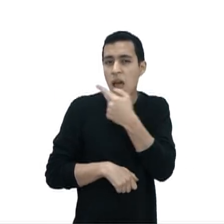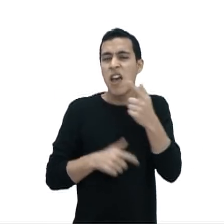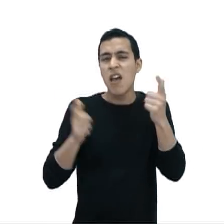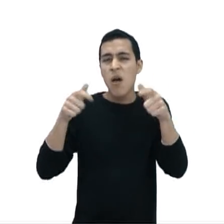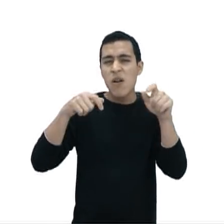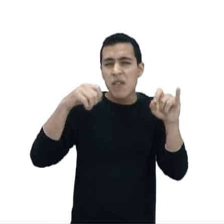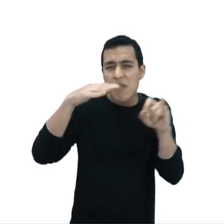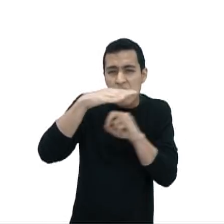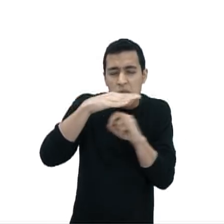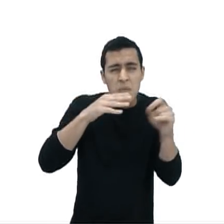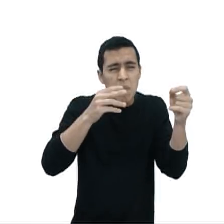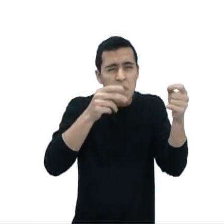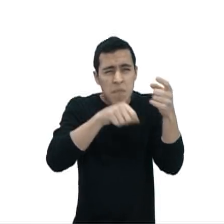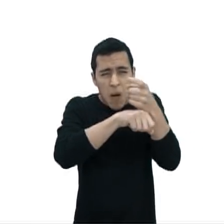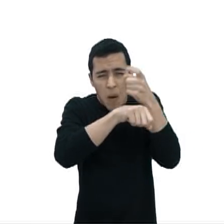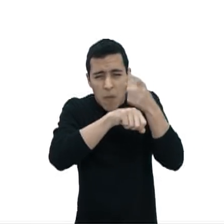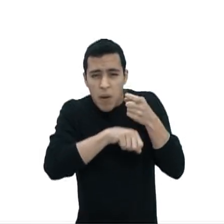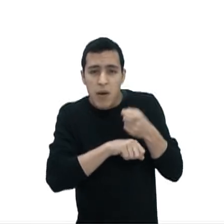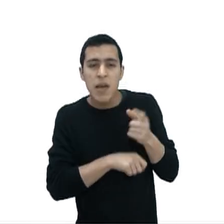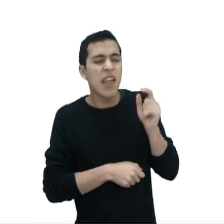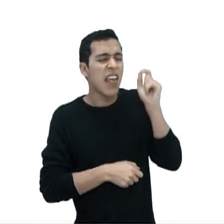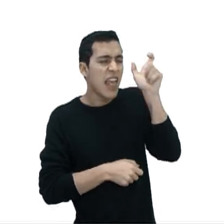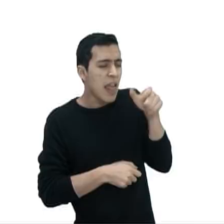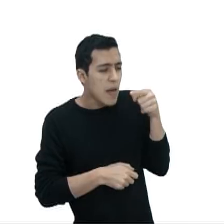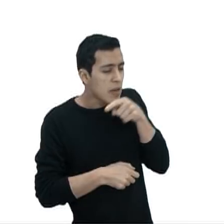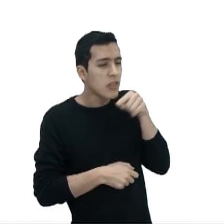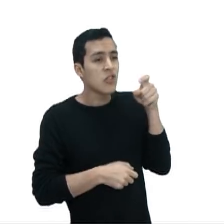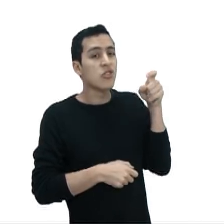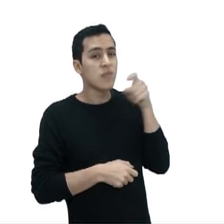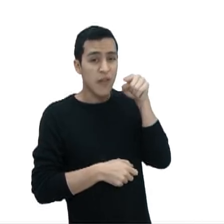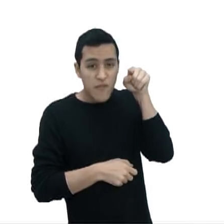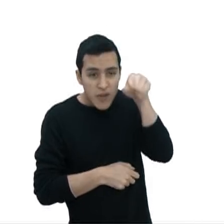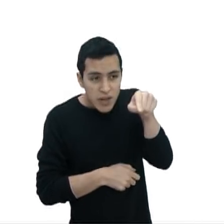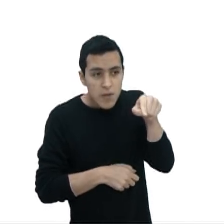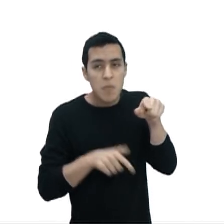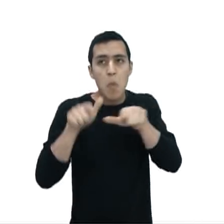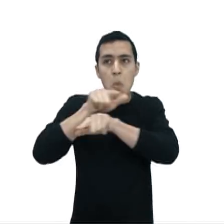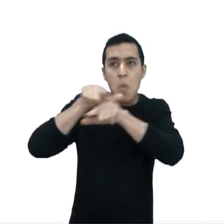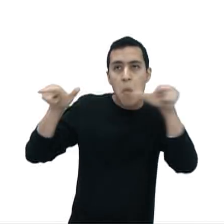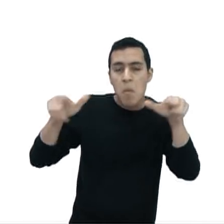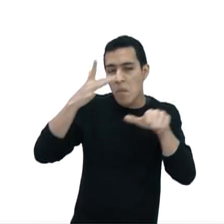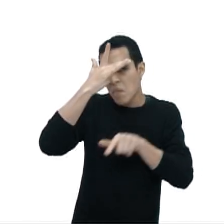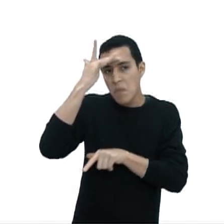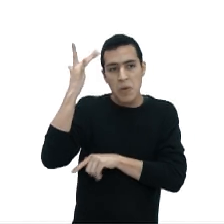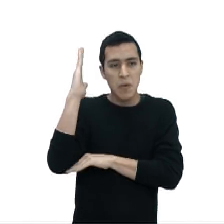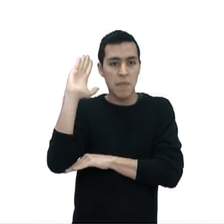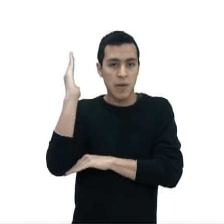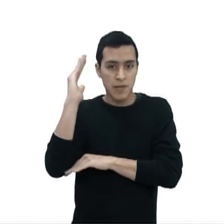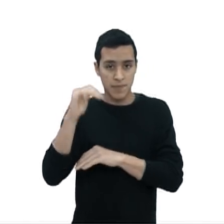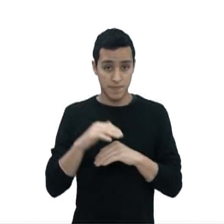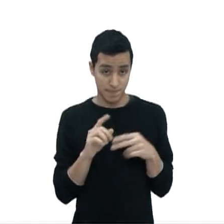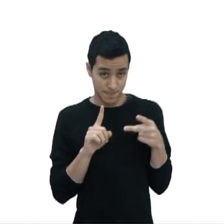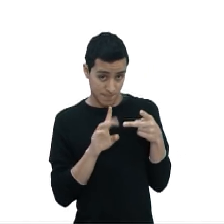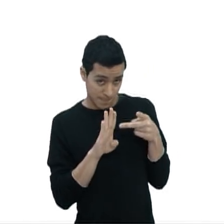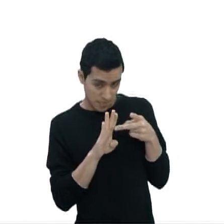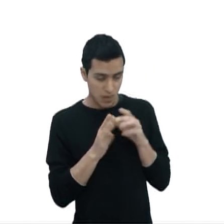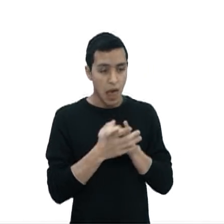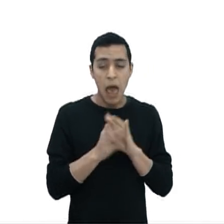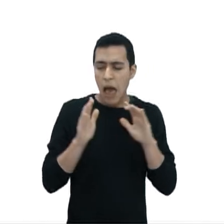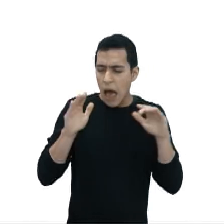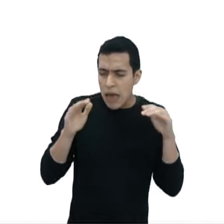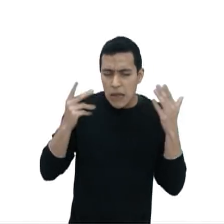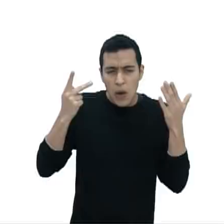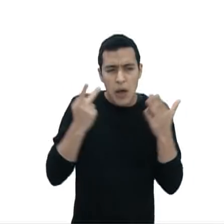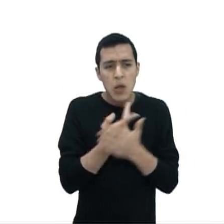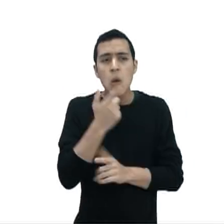informalidade, certo? Quem está mentindo é você, não existe ninguém de madeira. Letra B. Então, aconteceu o que